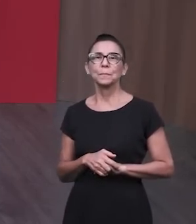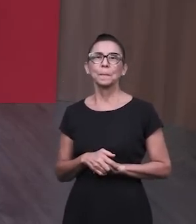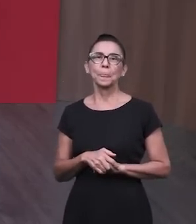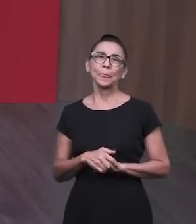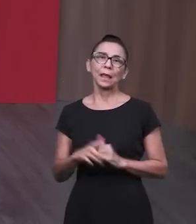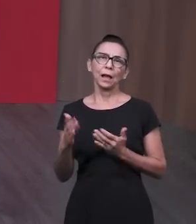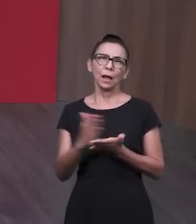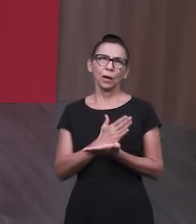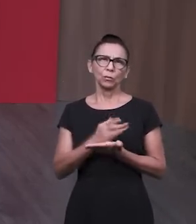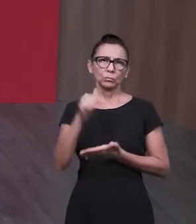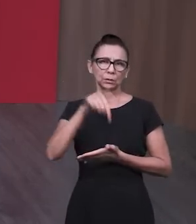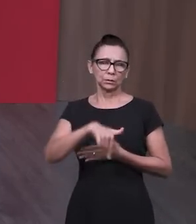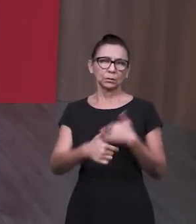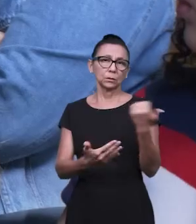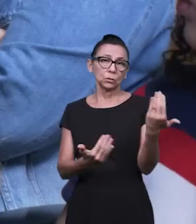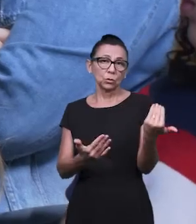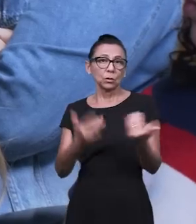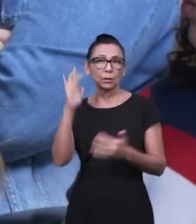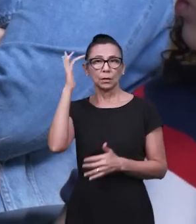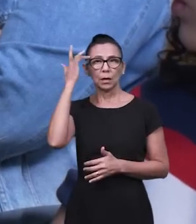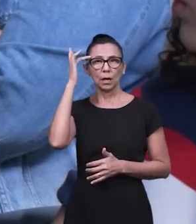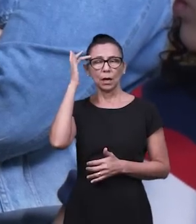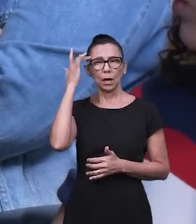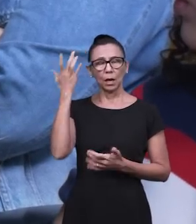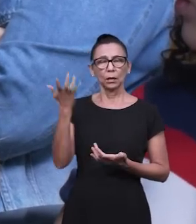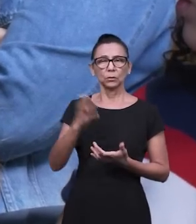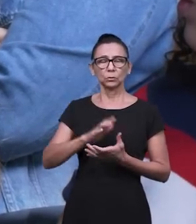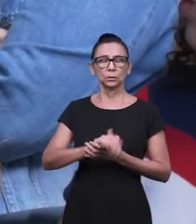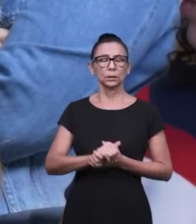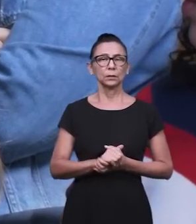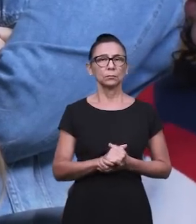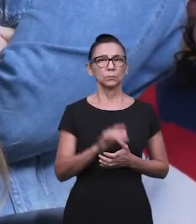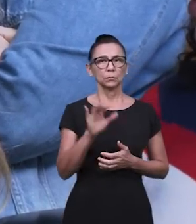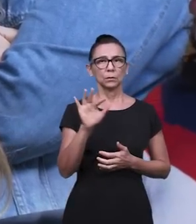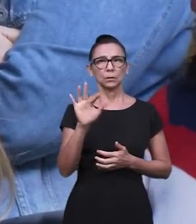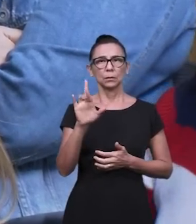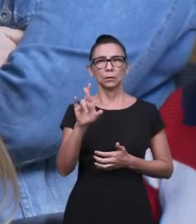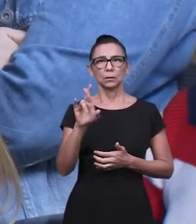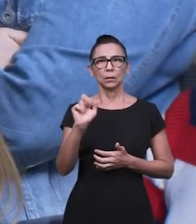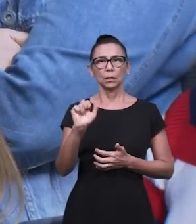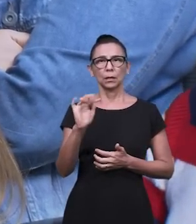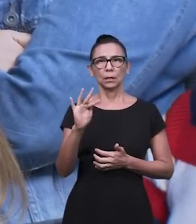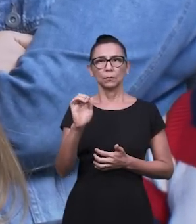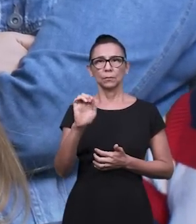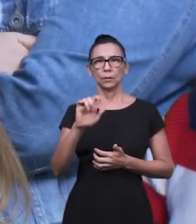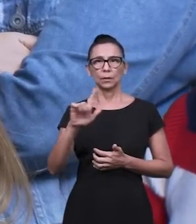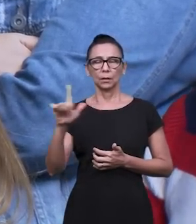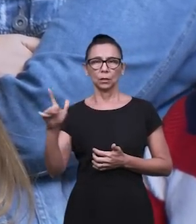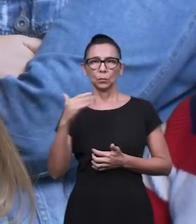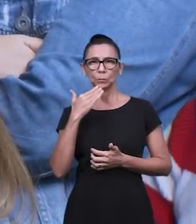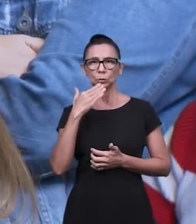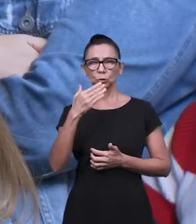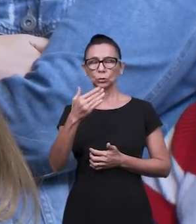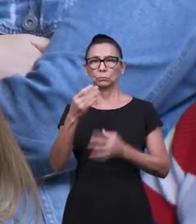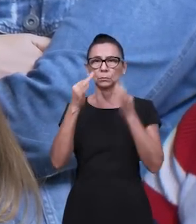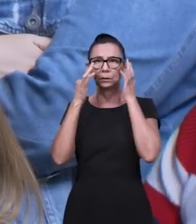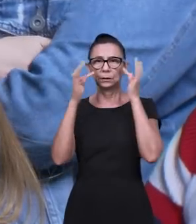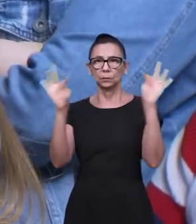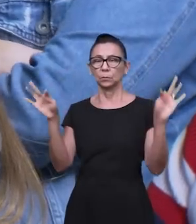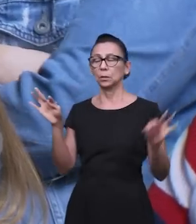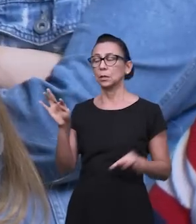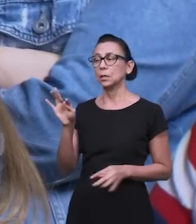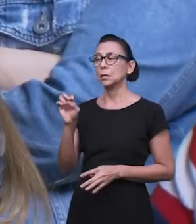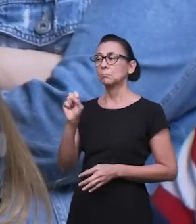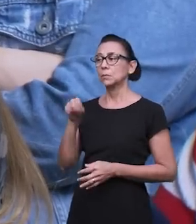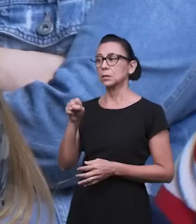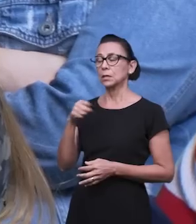E até acho que algum dos jovens aqui pediu para dar um testemunho, Rafael. Paz do Senhor, pastor. É isso mesmo. Na minha